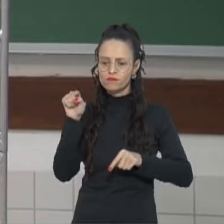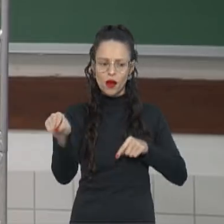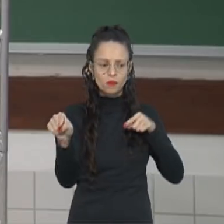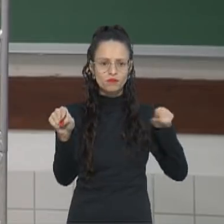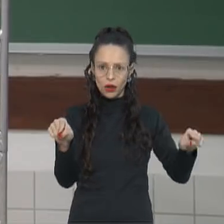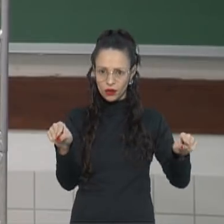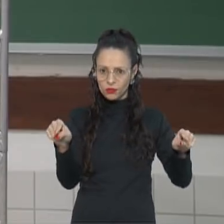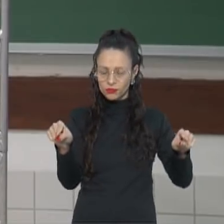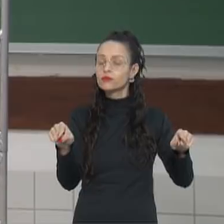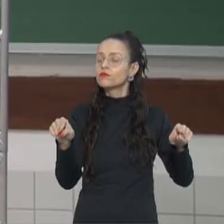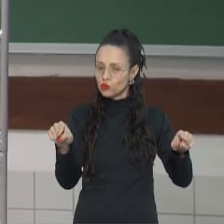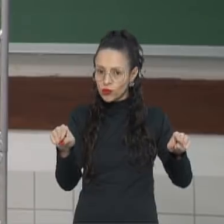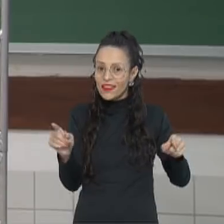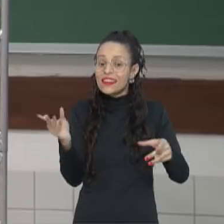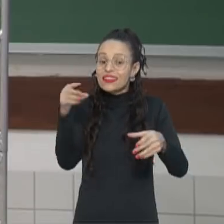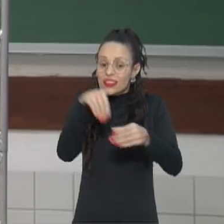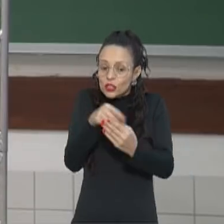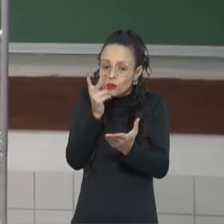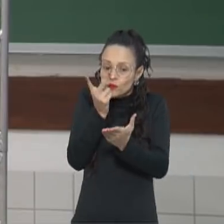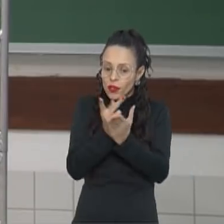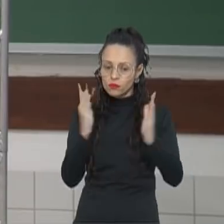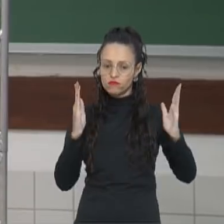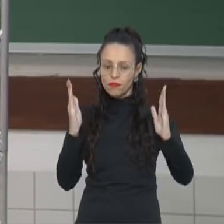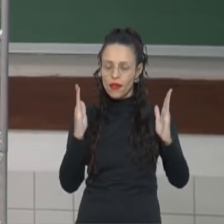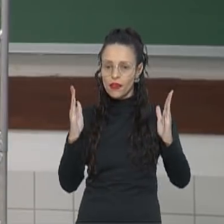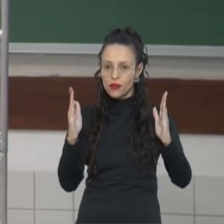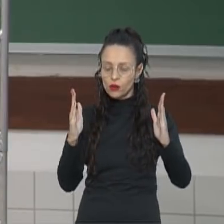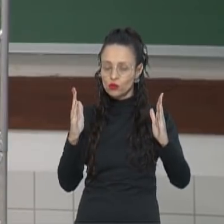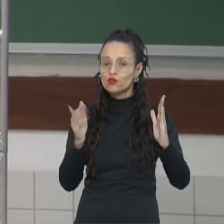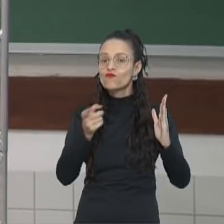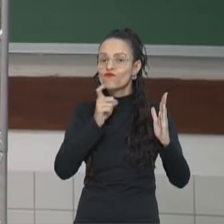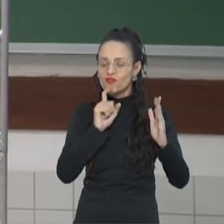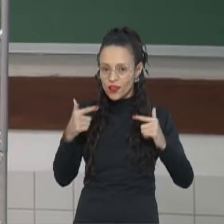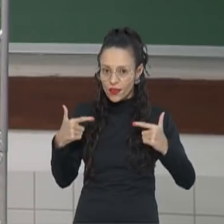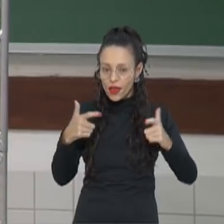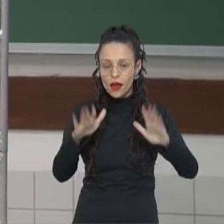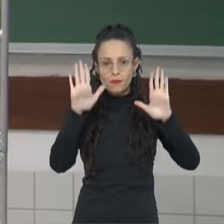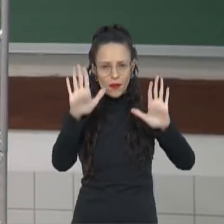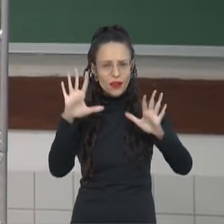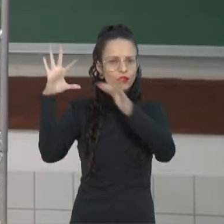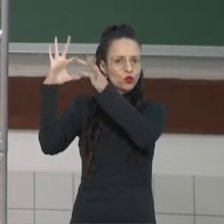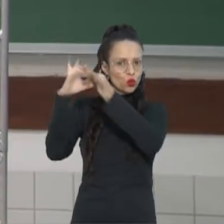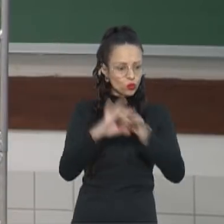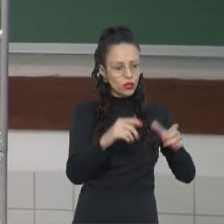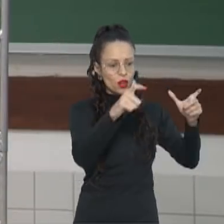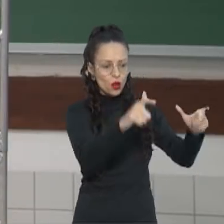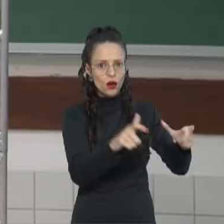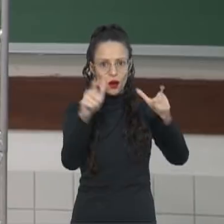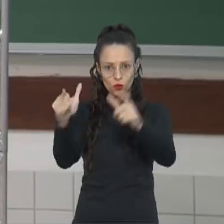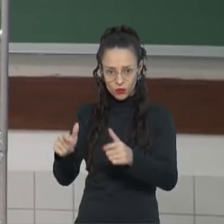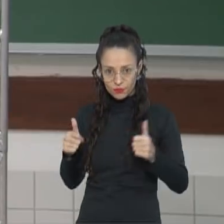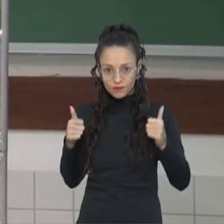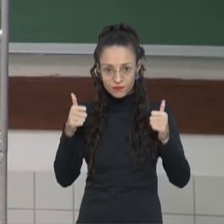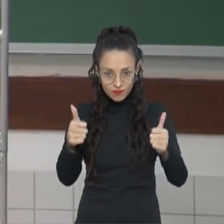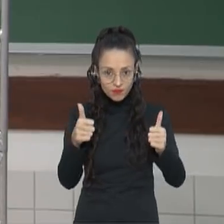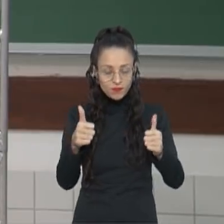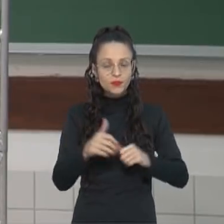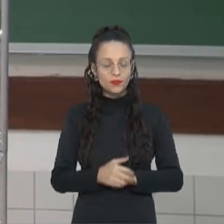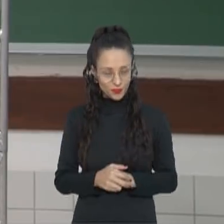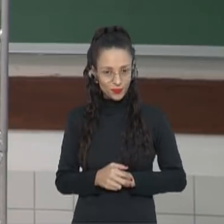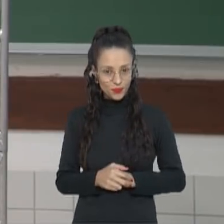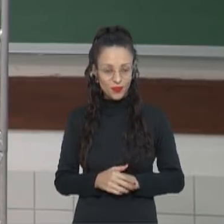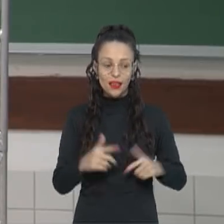Elas estão dentro da Guerra Fria, mas há um contexto local também. Nós vamos ver isso. Ok? Guerra da